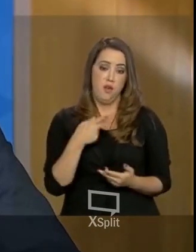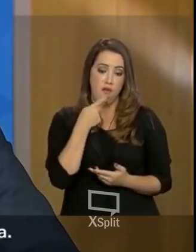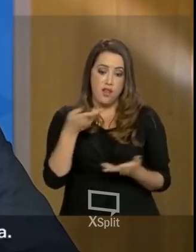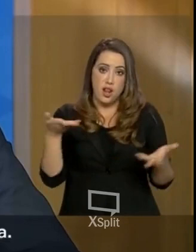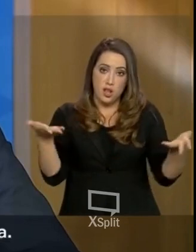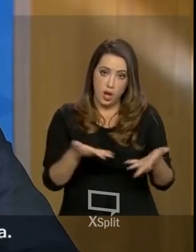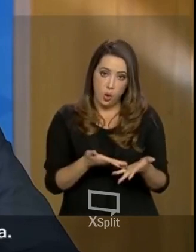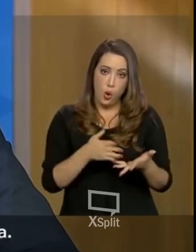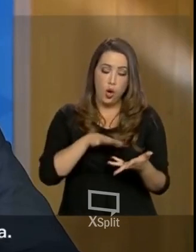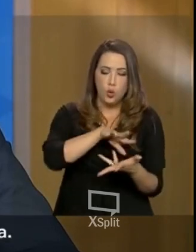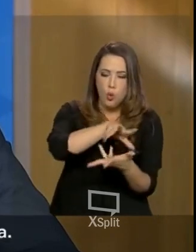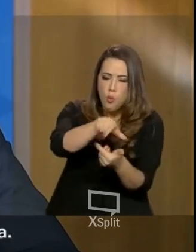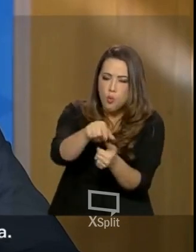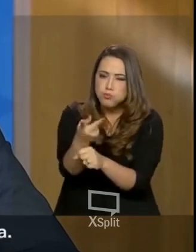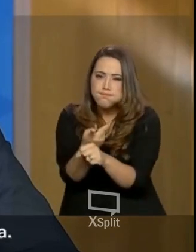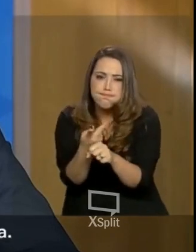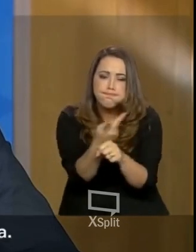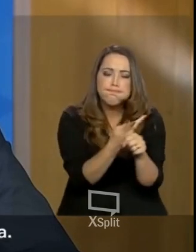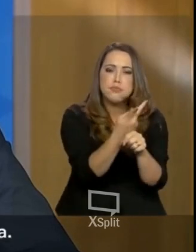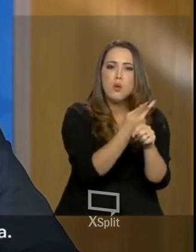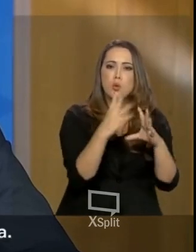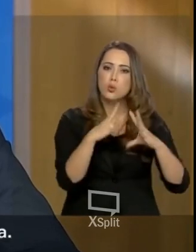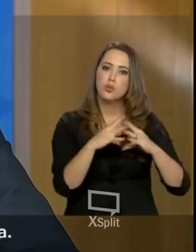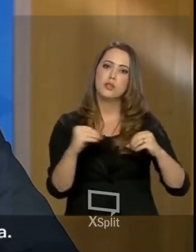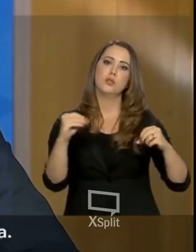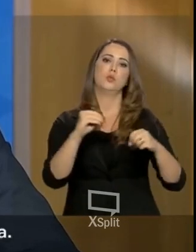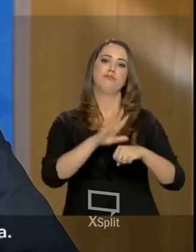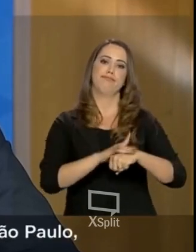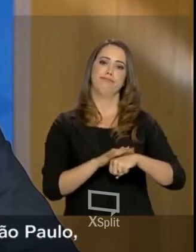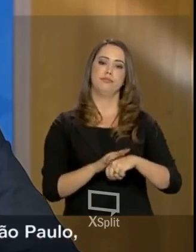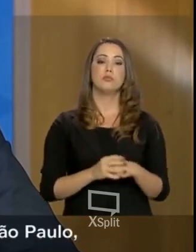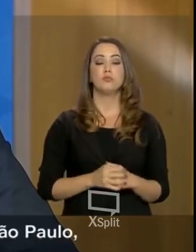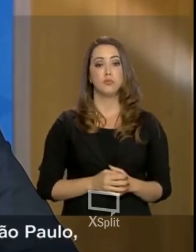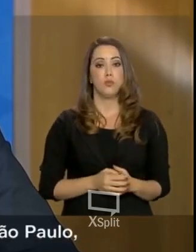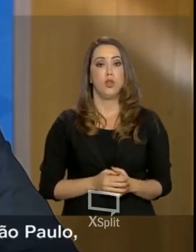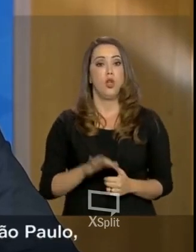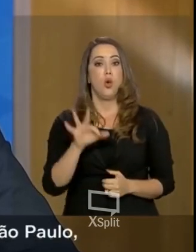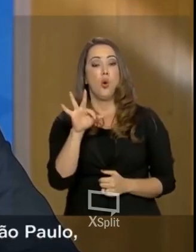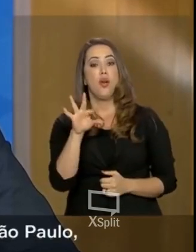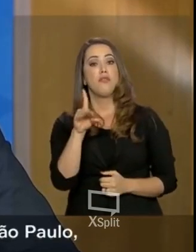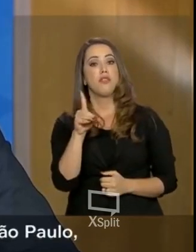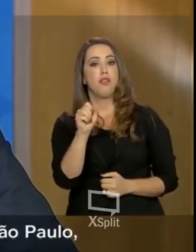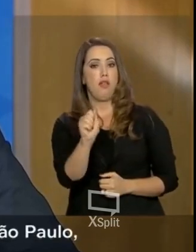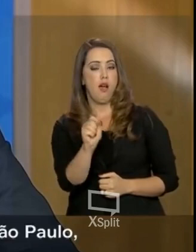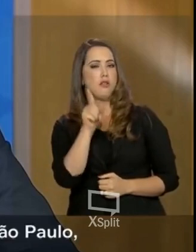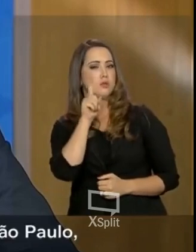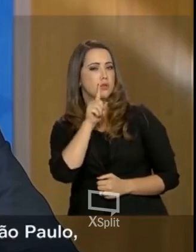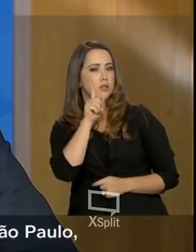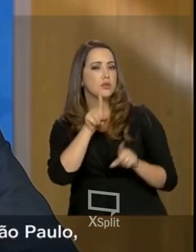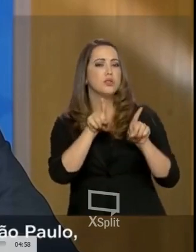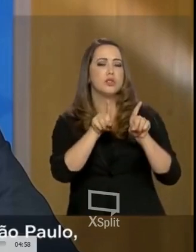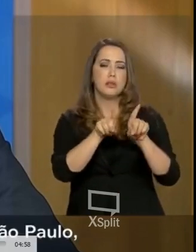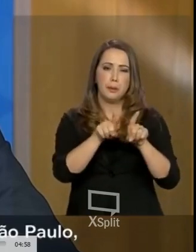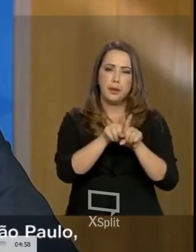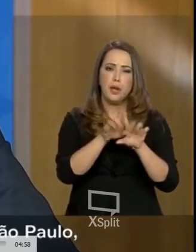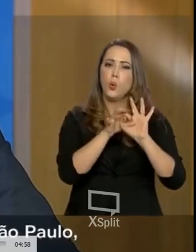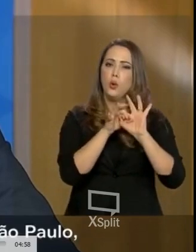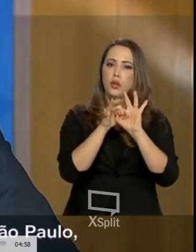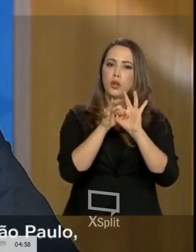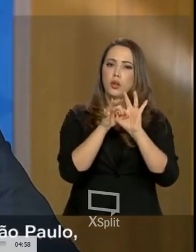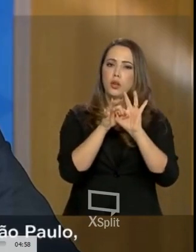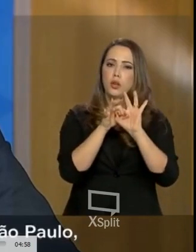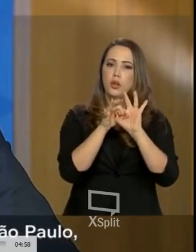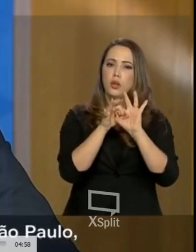falando, o mundo busca um tratamento para a doença. O FDA americano, na verdade, o Hospital Albert Einstein, em São